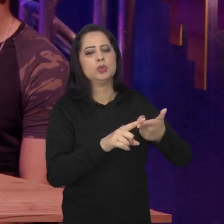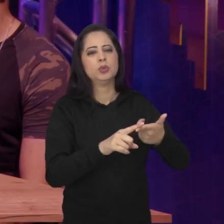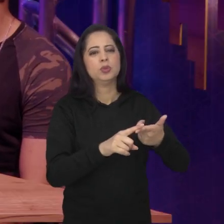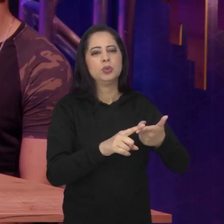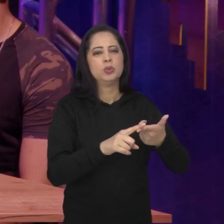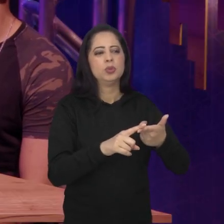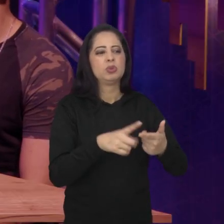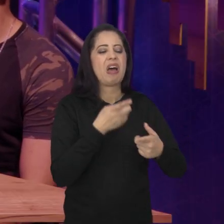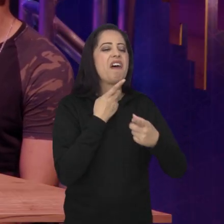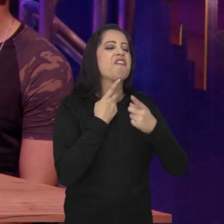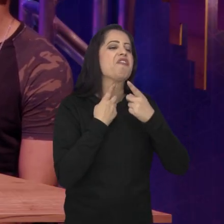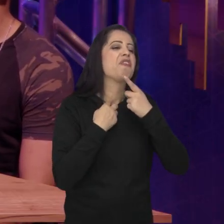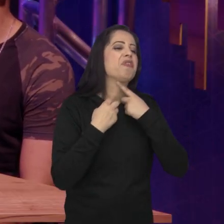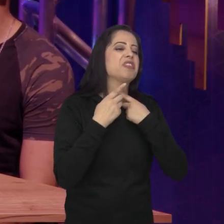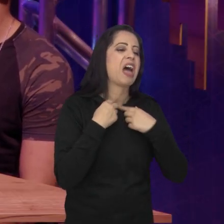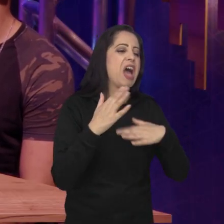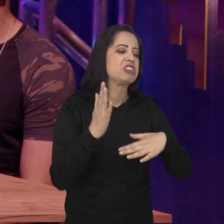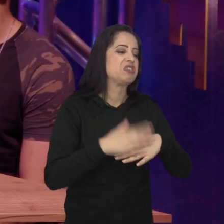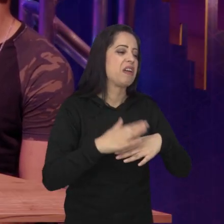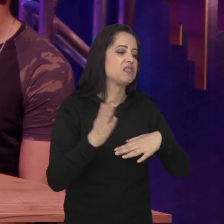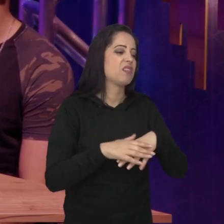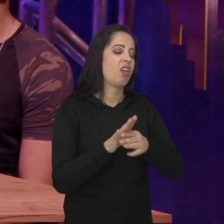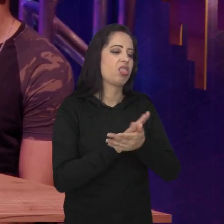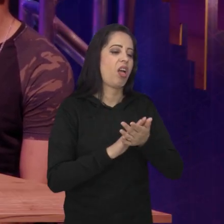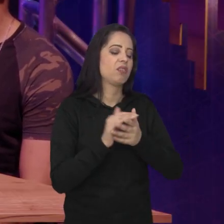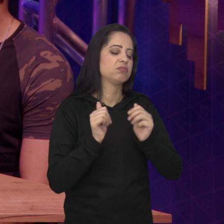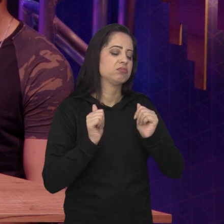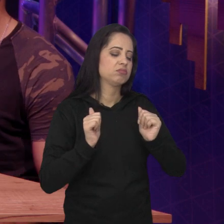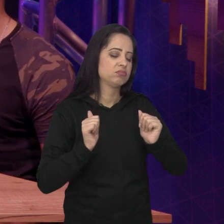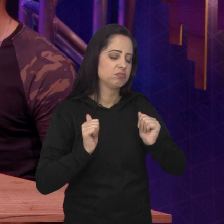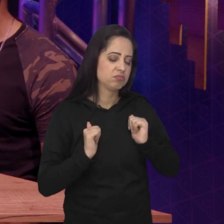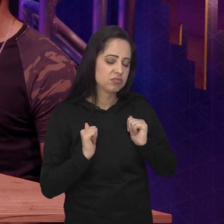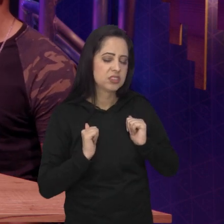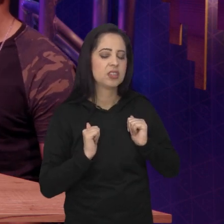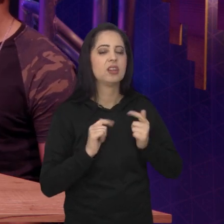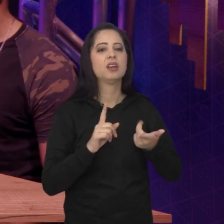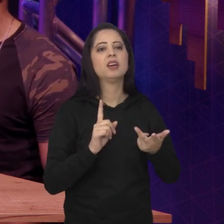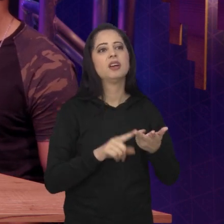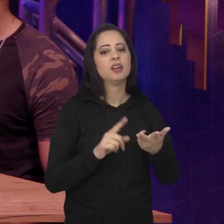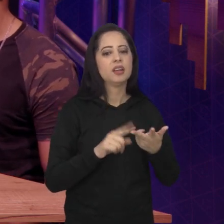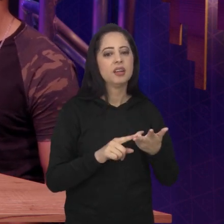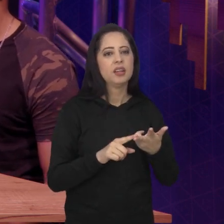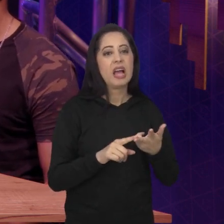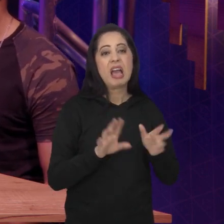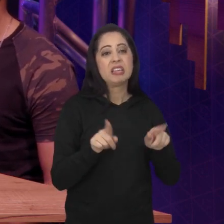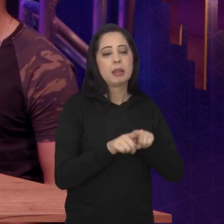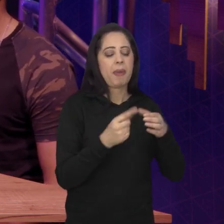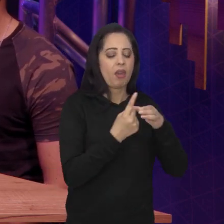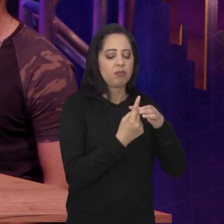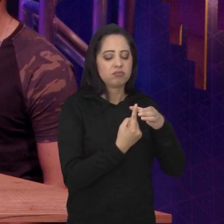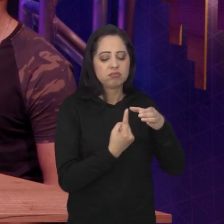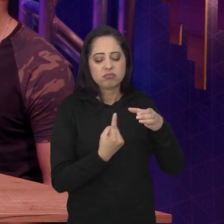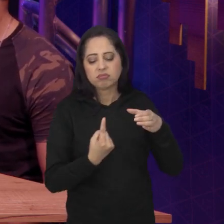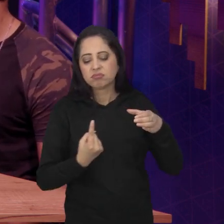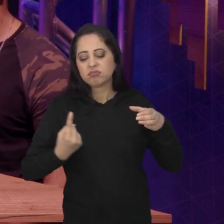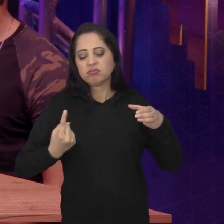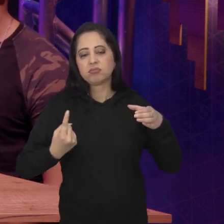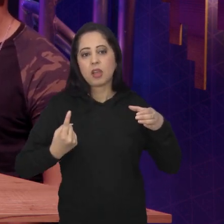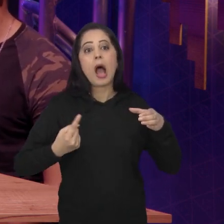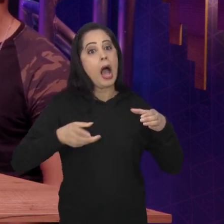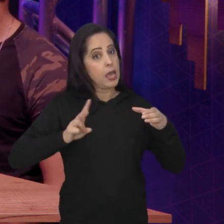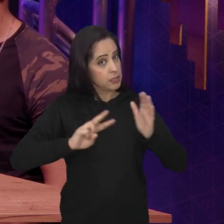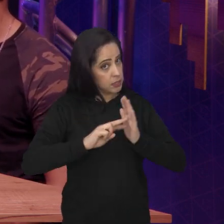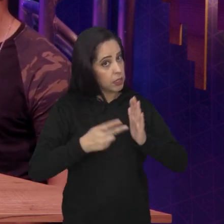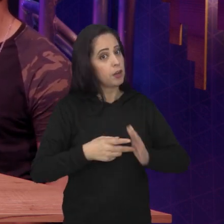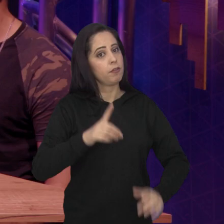constante, a falta de vontade para fazer as coisas, principalmente coisas que você costumava gostar de fazer, esse isolamento social,